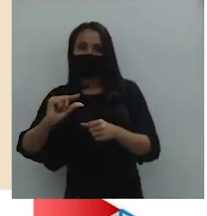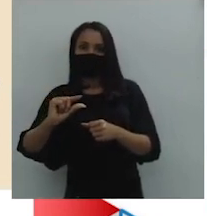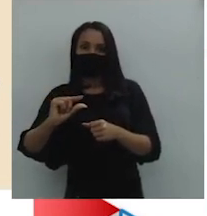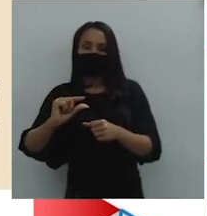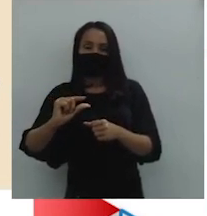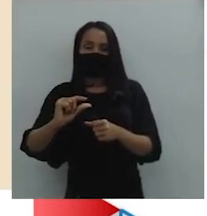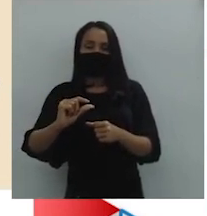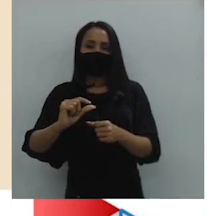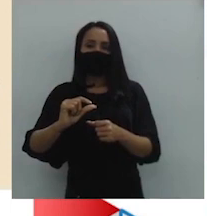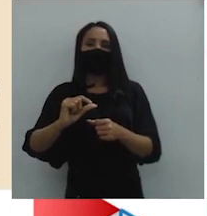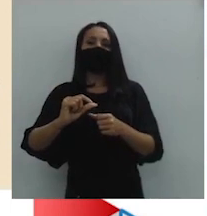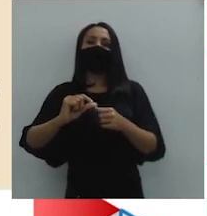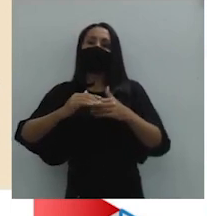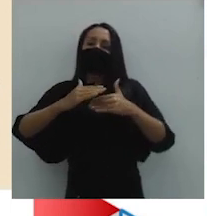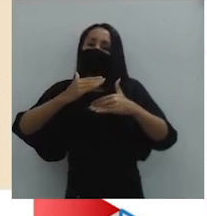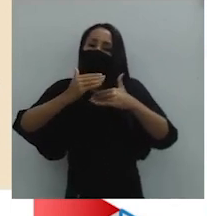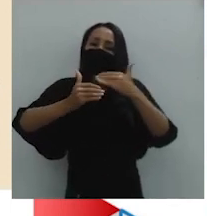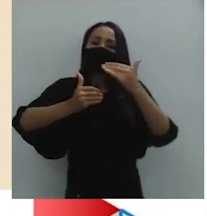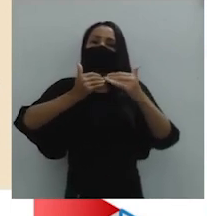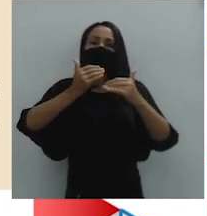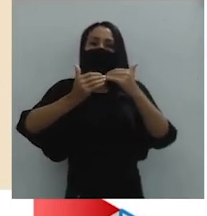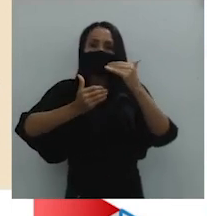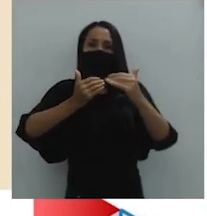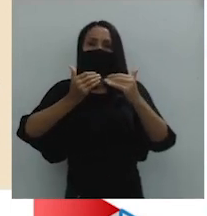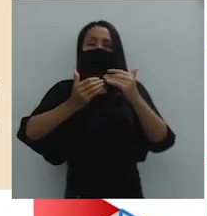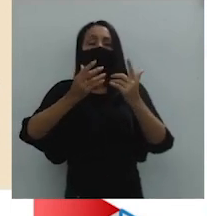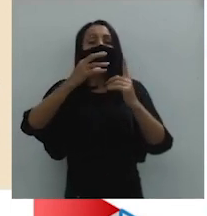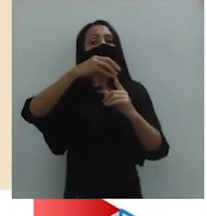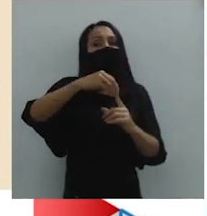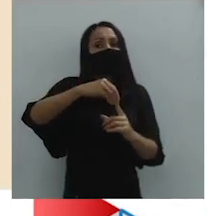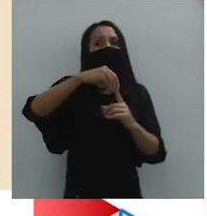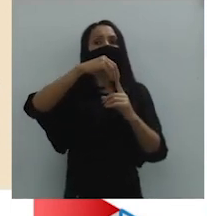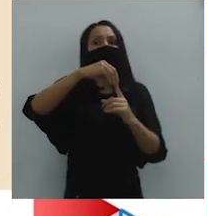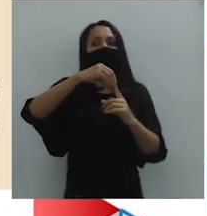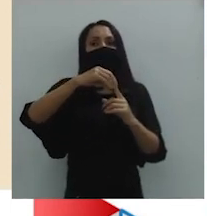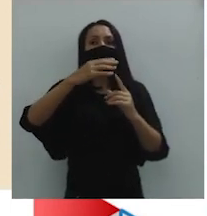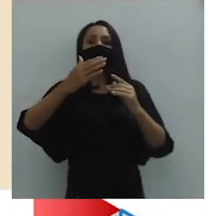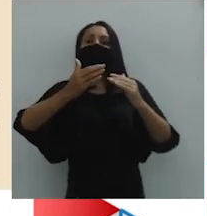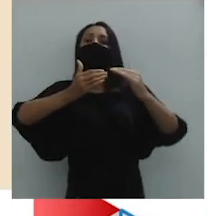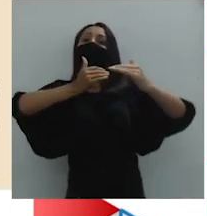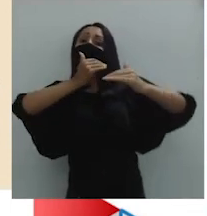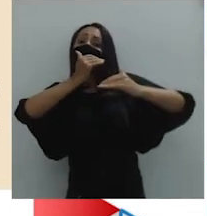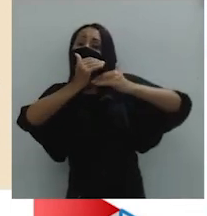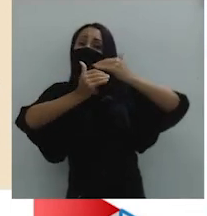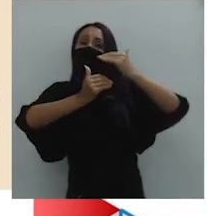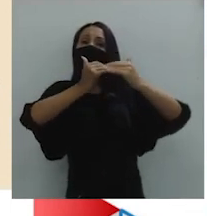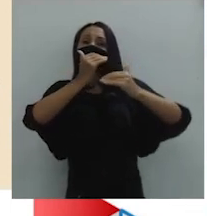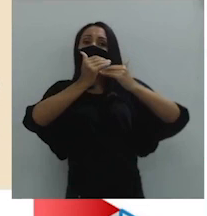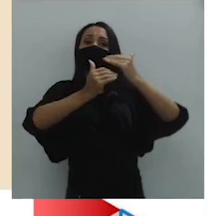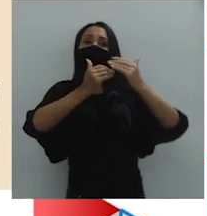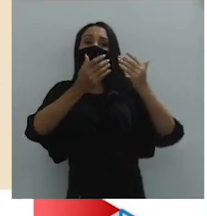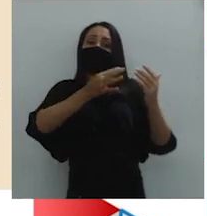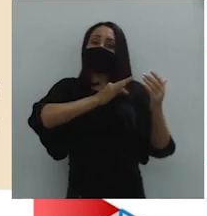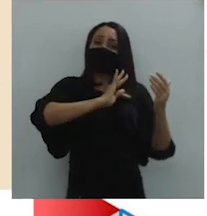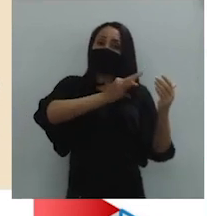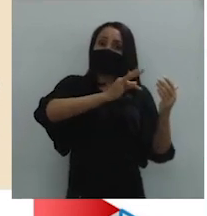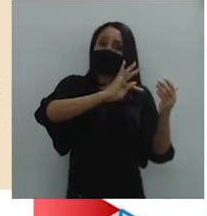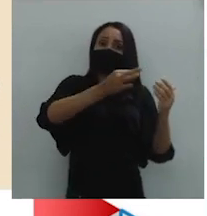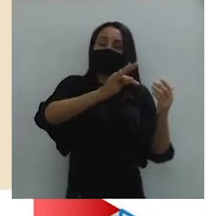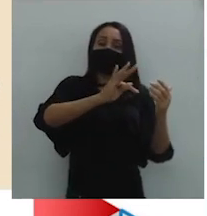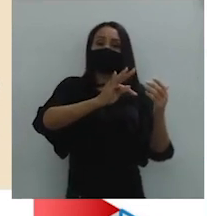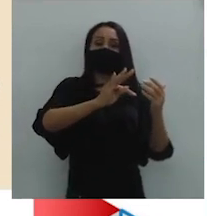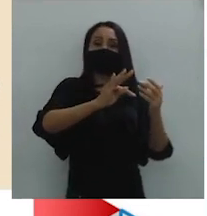isso graças principalmente à questão do desenvolvimento, tanto tecnológico como